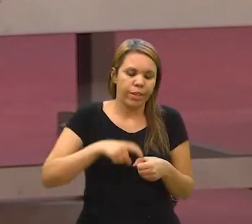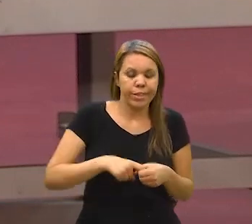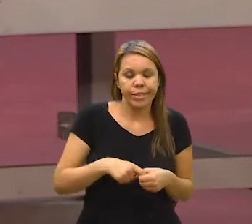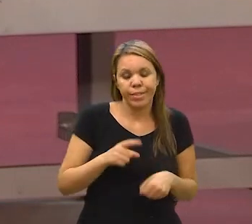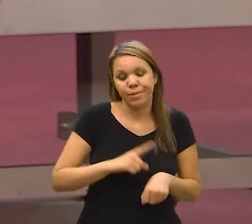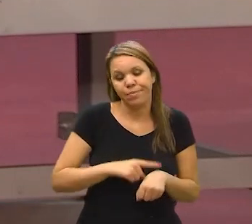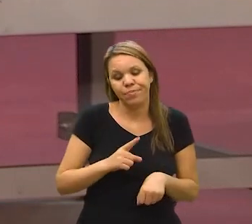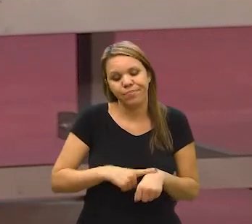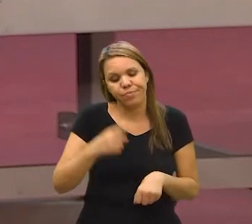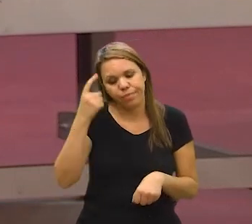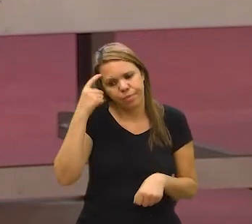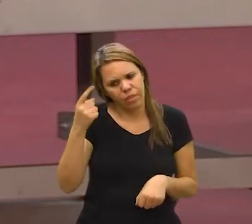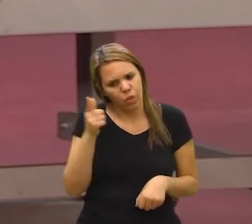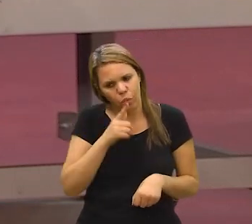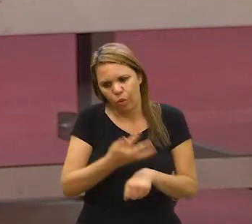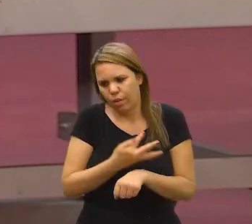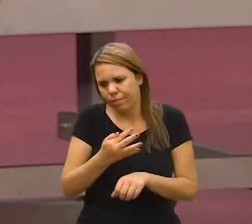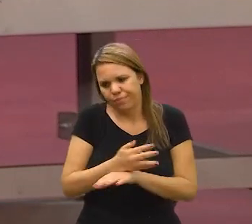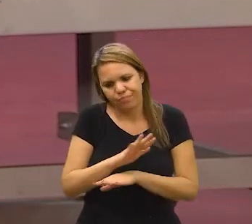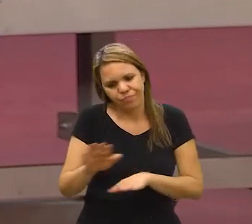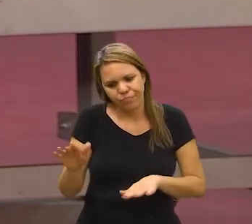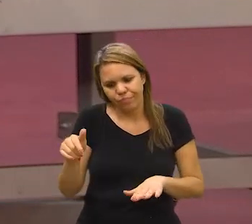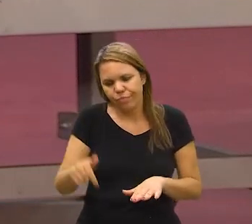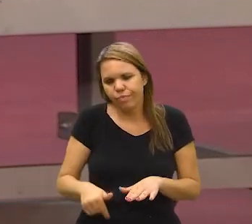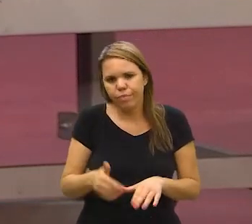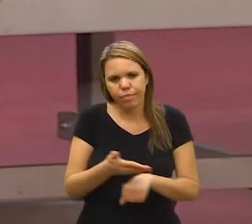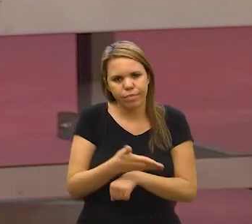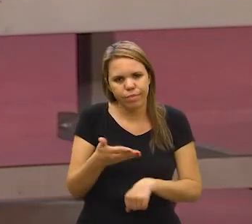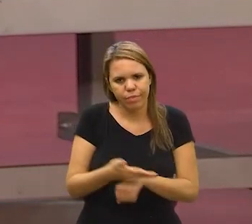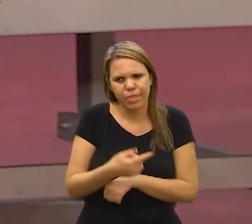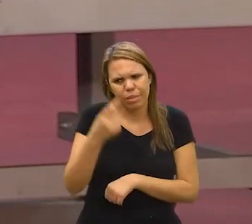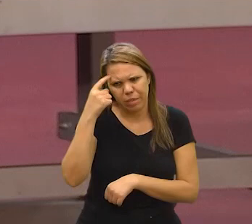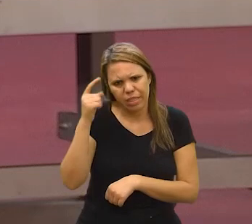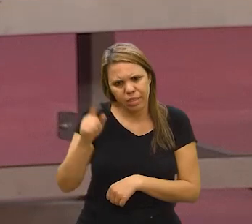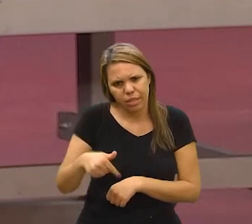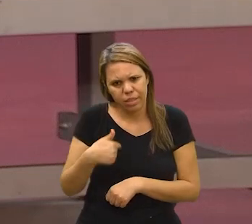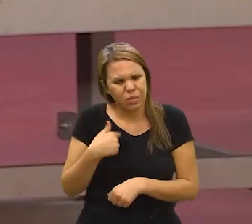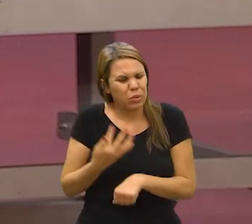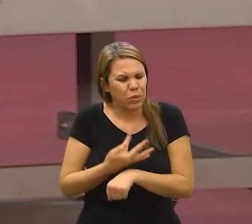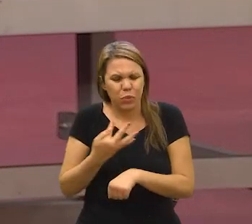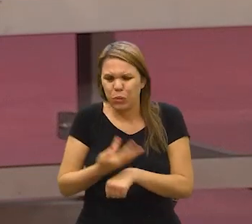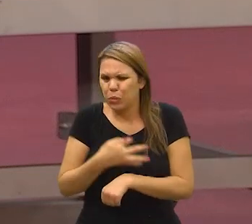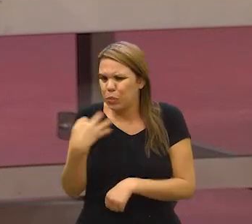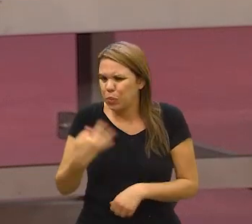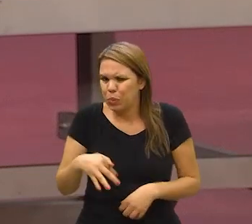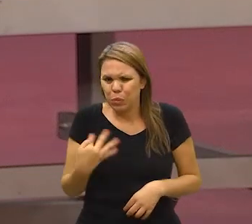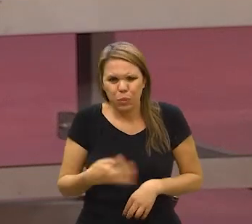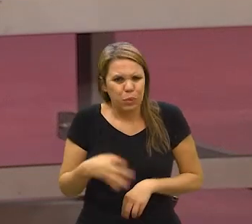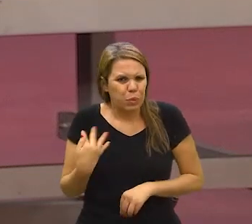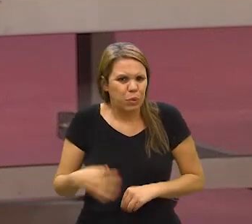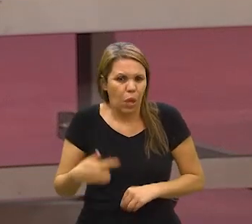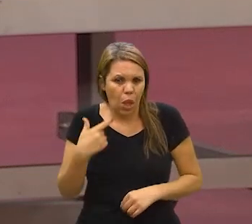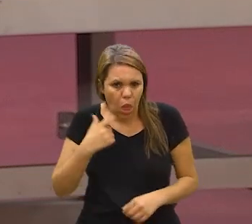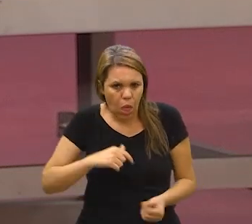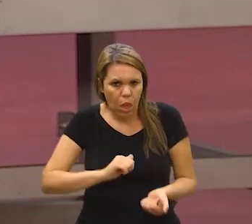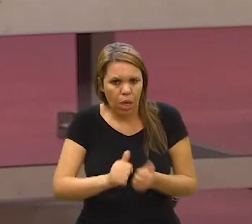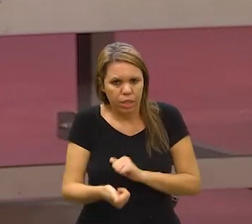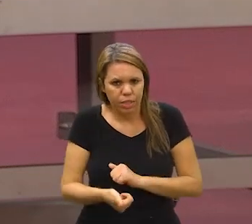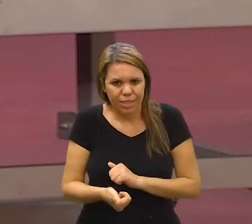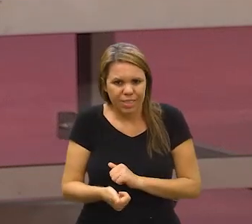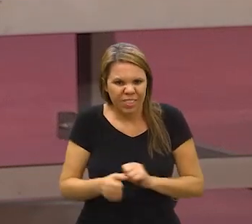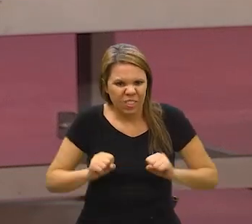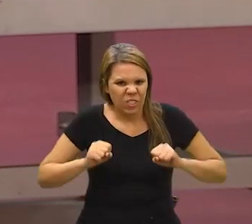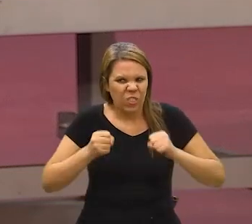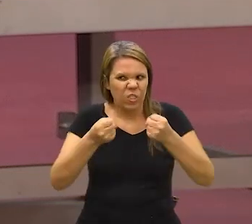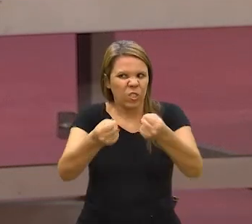voltar. E por um momento eu pensei, olha, eu não vou dar conta, eu não vou jogar esse jogo. Você chegou a pensar isso? Não, porque eu não aguentava de dor. E, por exemplo, eu sou um atleta que jogo